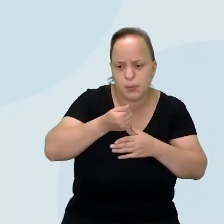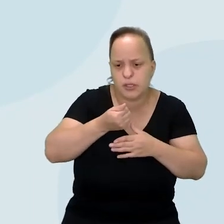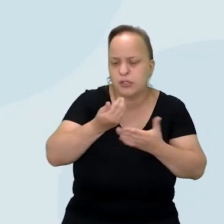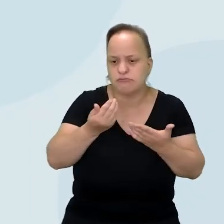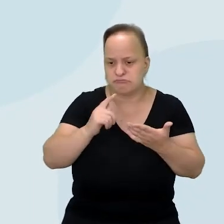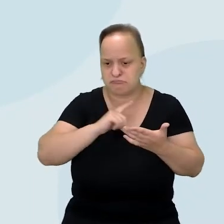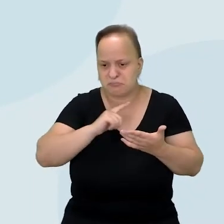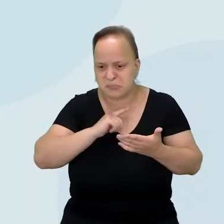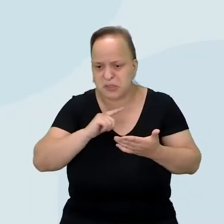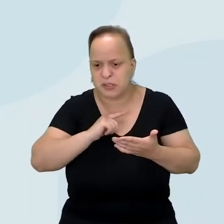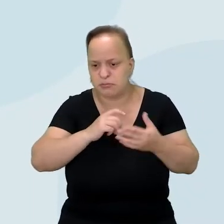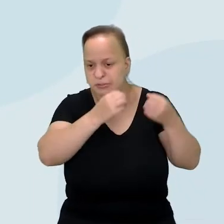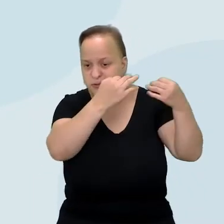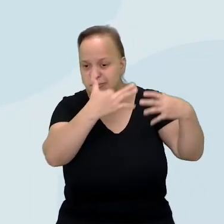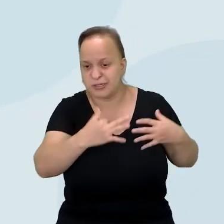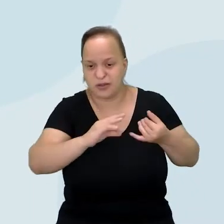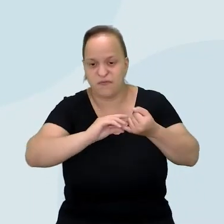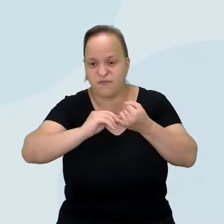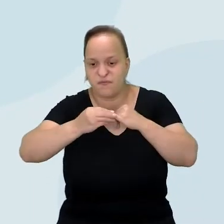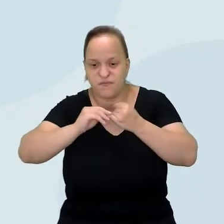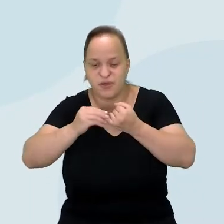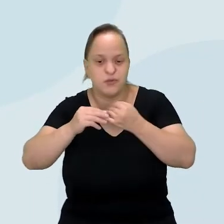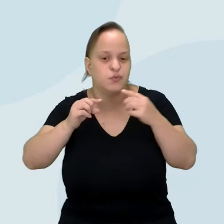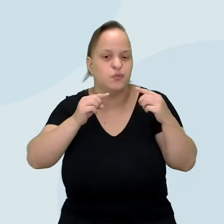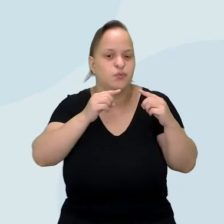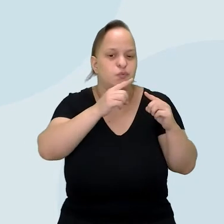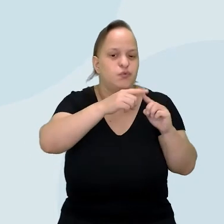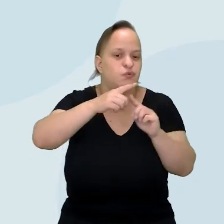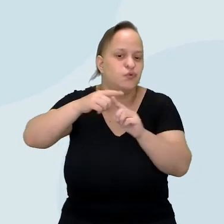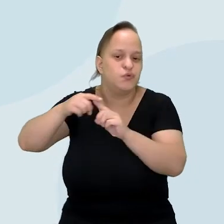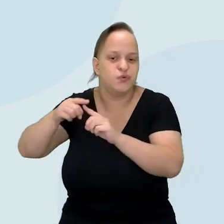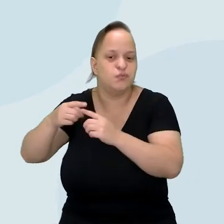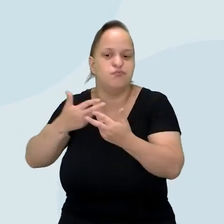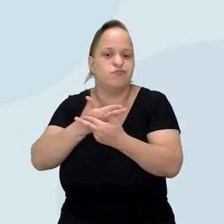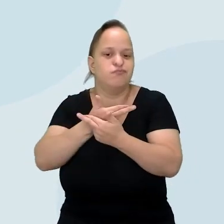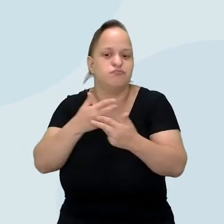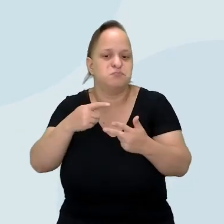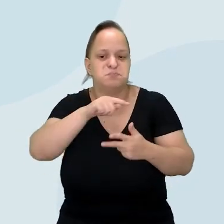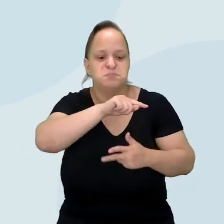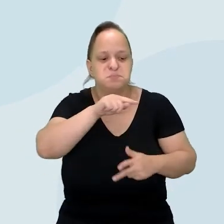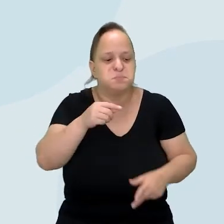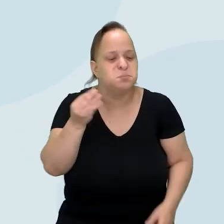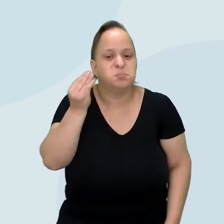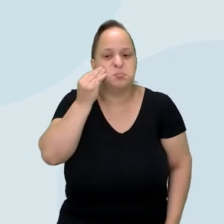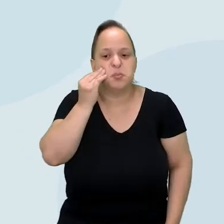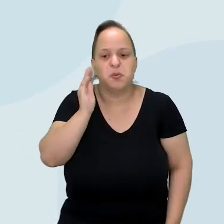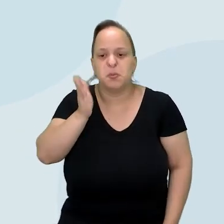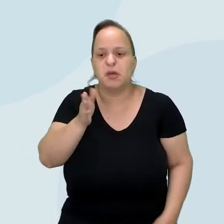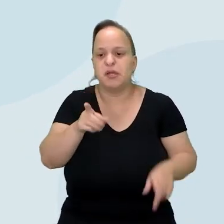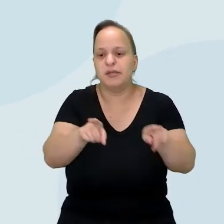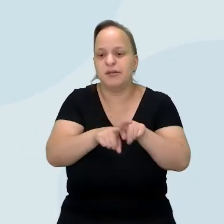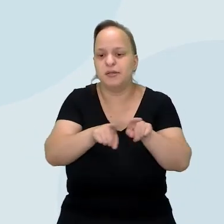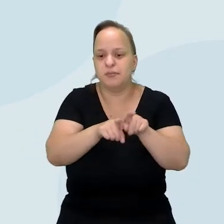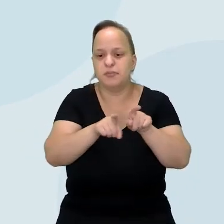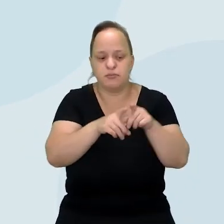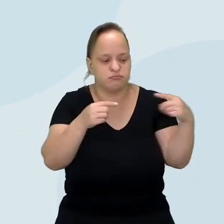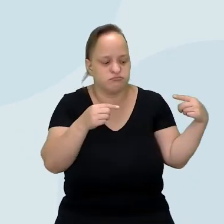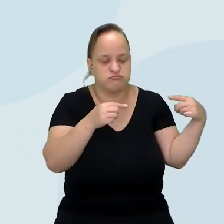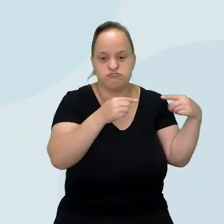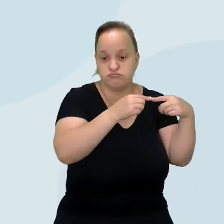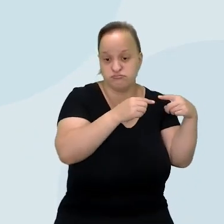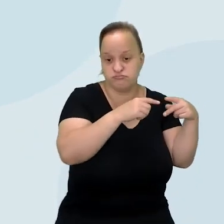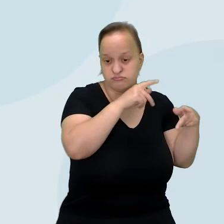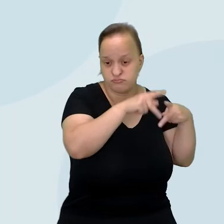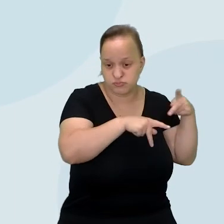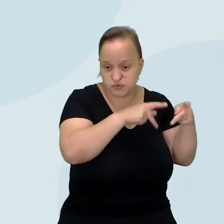falar sobre os feijões, quais tipos de feijão vocês já experimentaram e qual a relação dos povos originários com o solo,